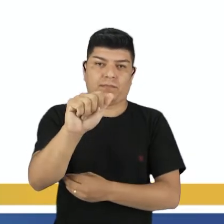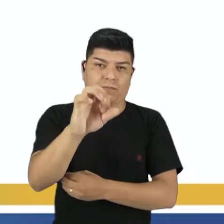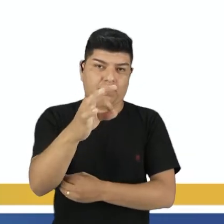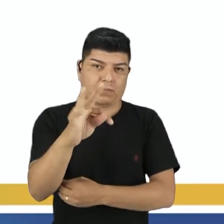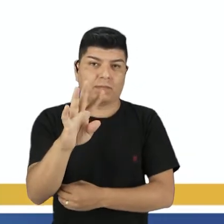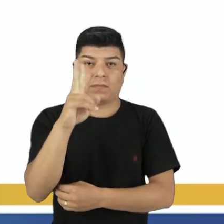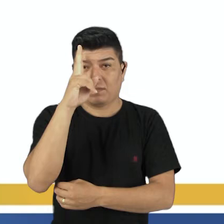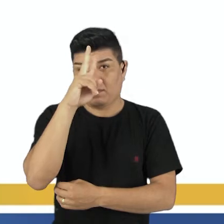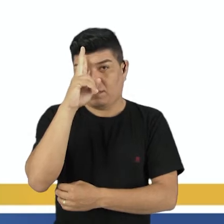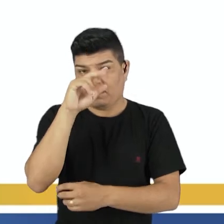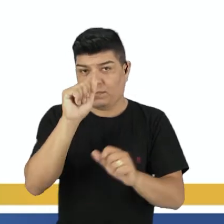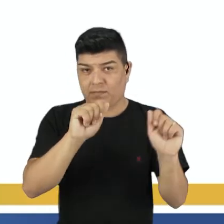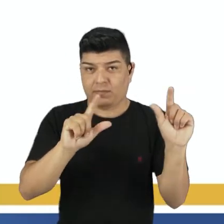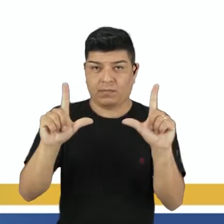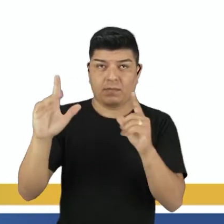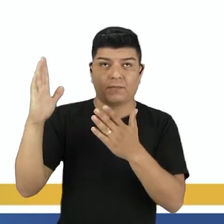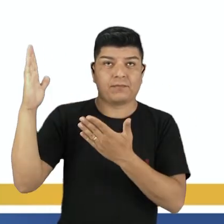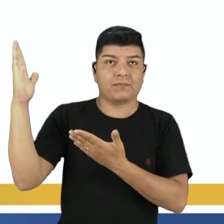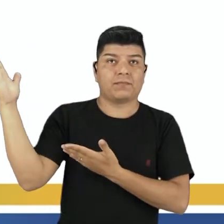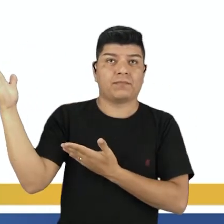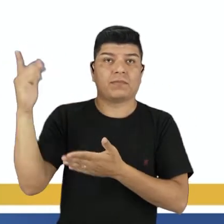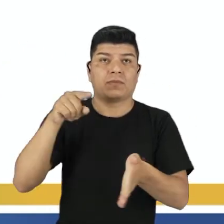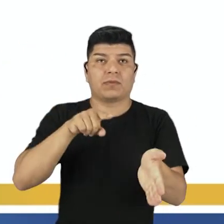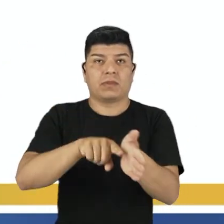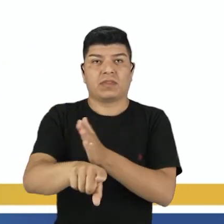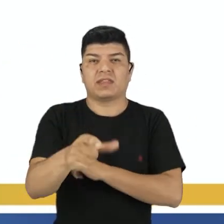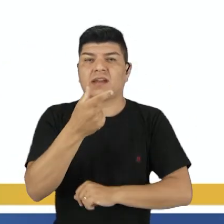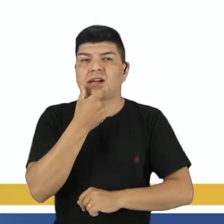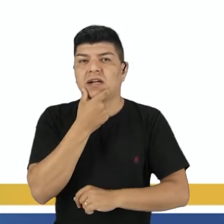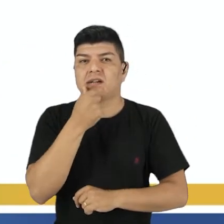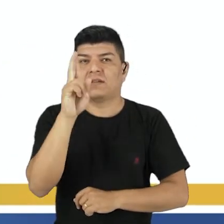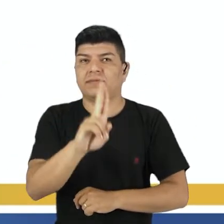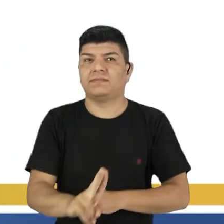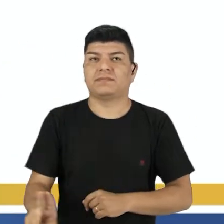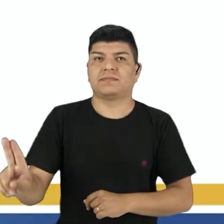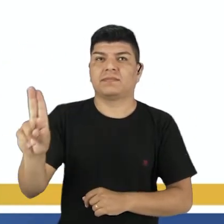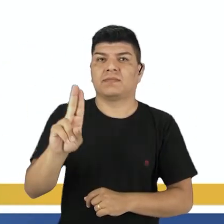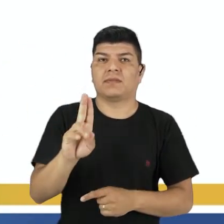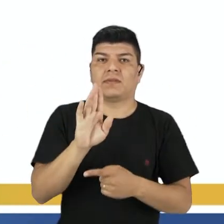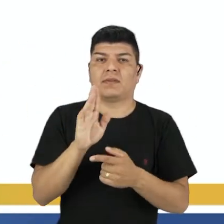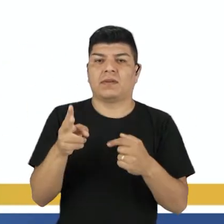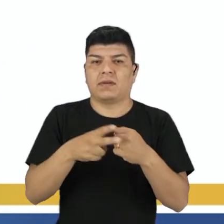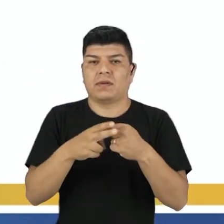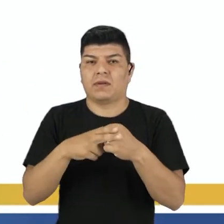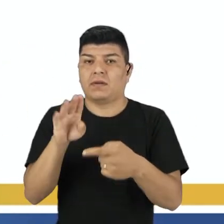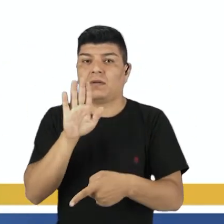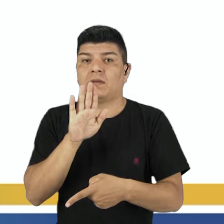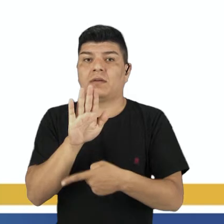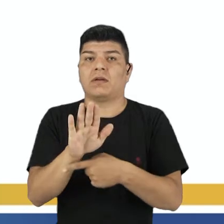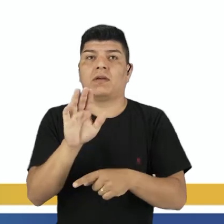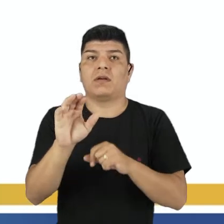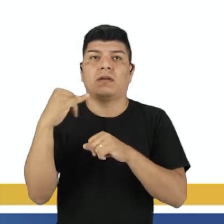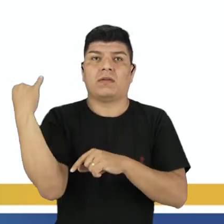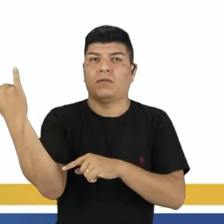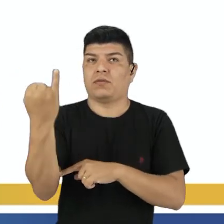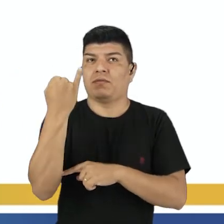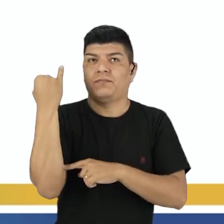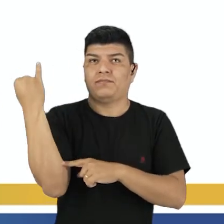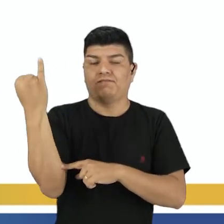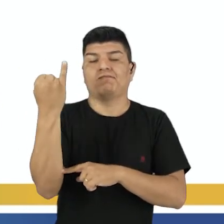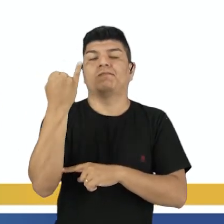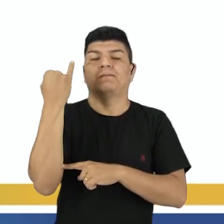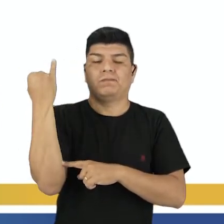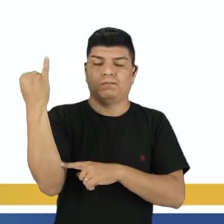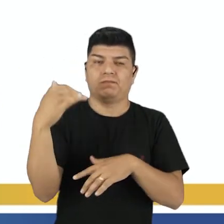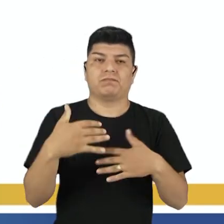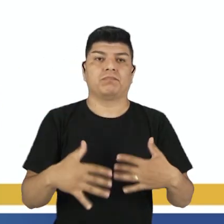vamos relembrar. Então, quando nós fazemos perguntas em inglês, nós vamos usar o verbo auxiliar. Ele é extremamente importante, pessoal,